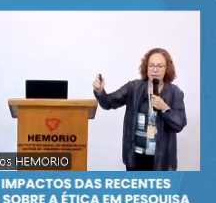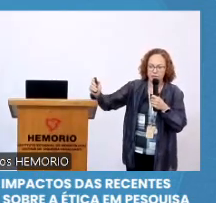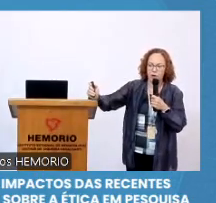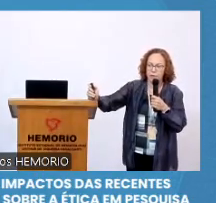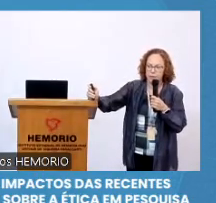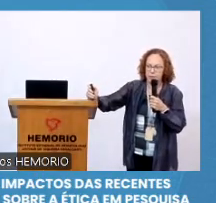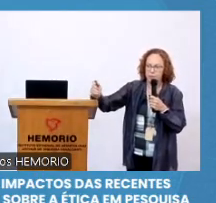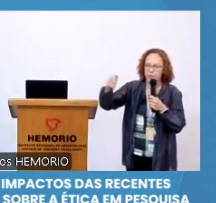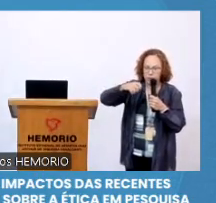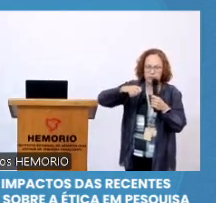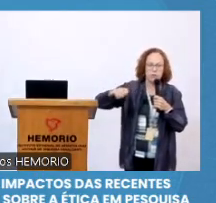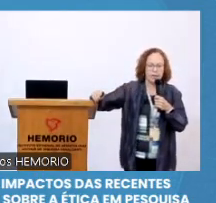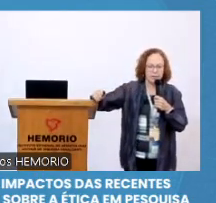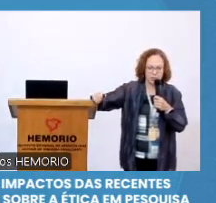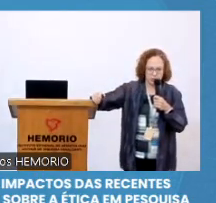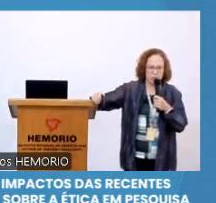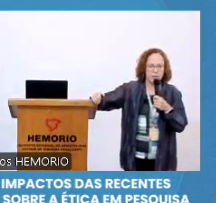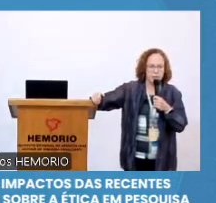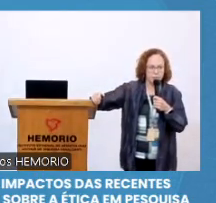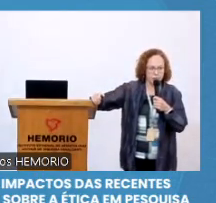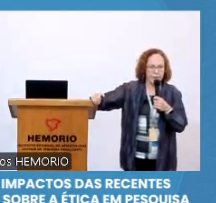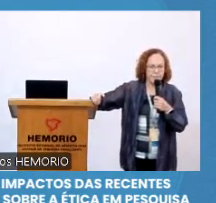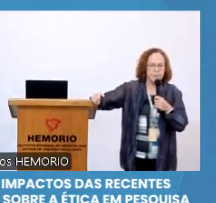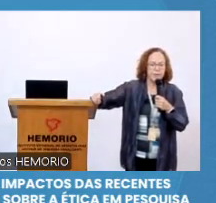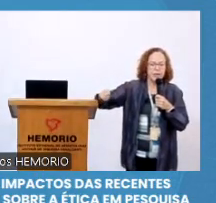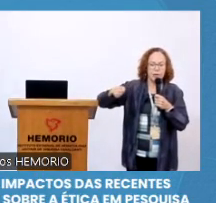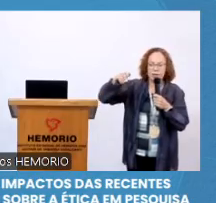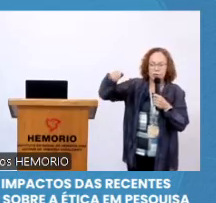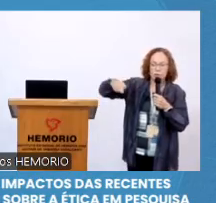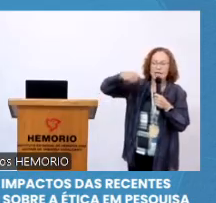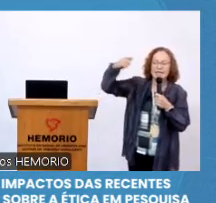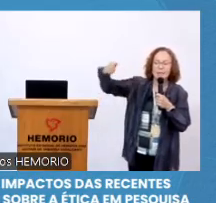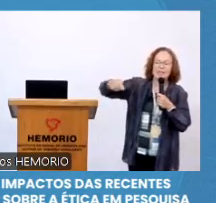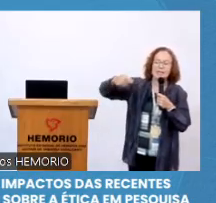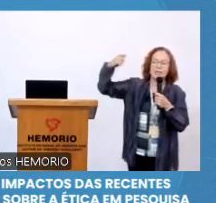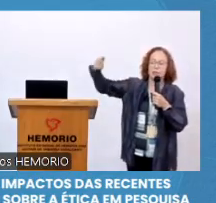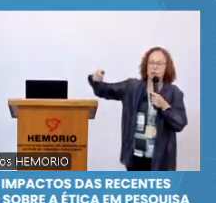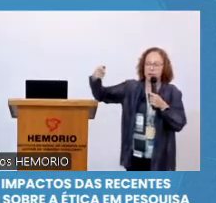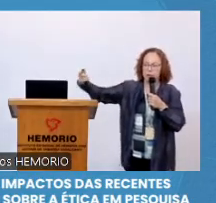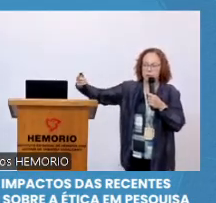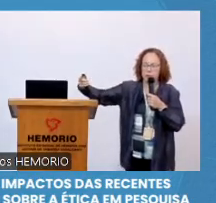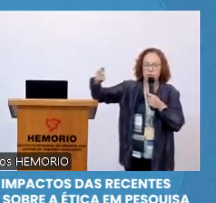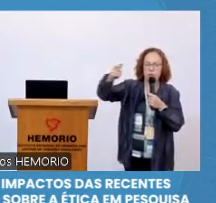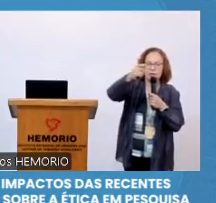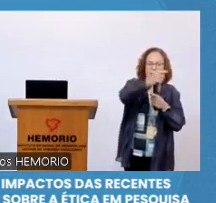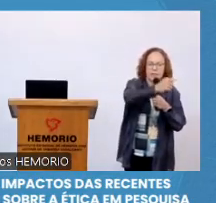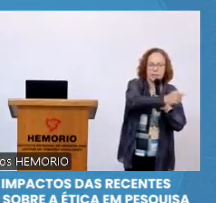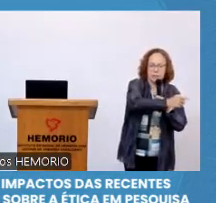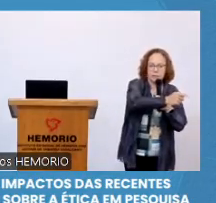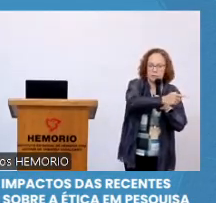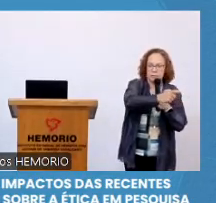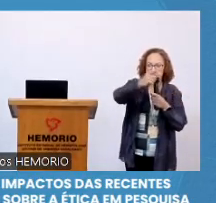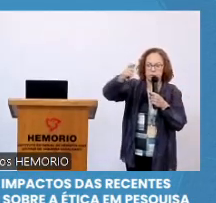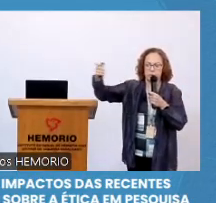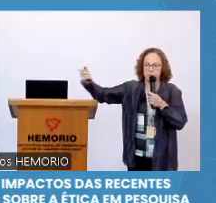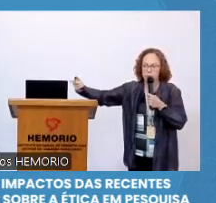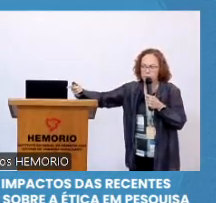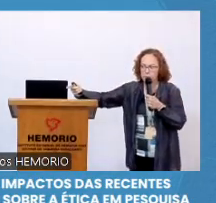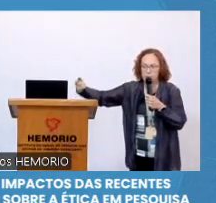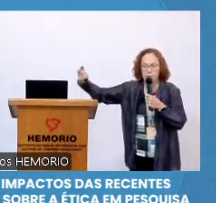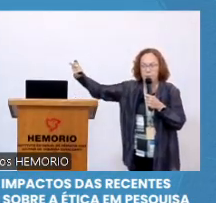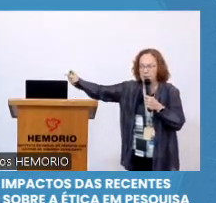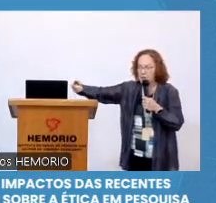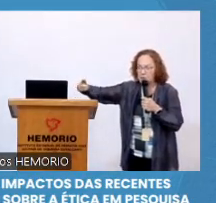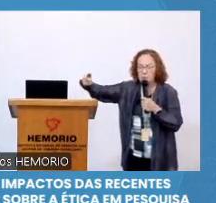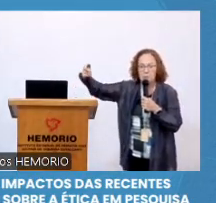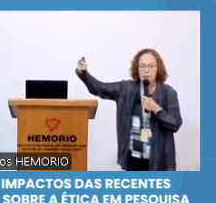da plataforma, fora do site, ok? Então, isso não está tramitando dentro. Então, tem uma tramitação